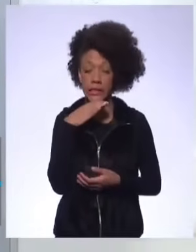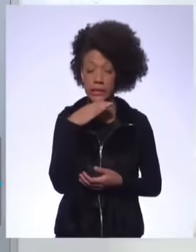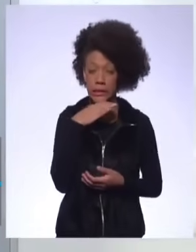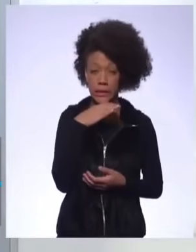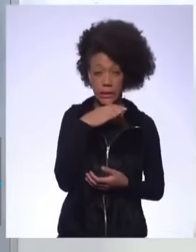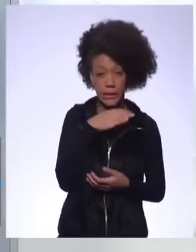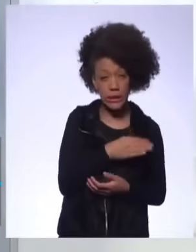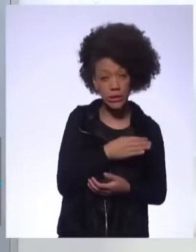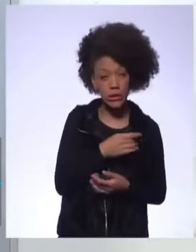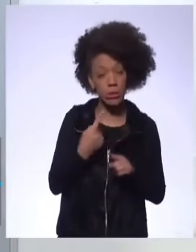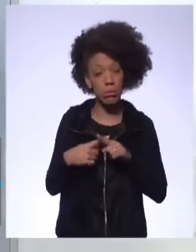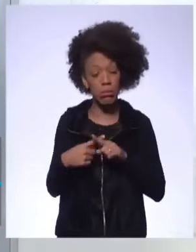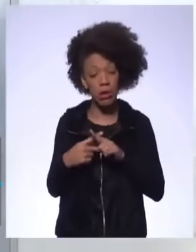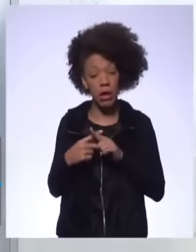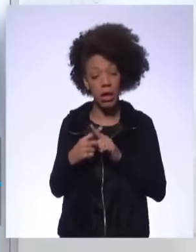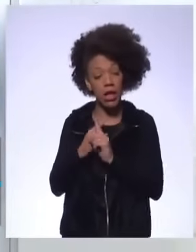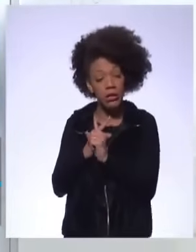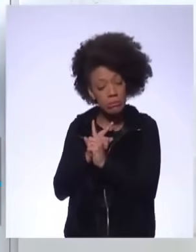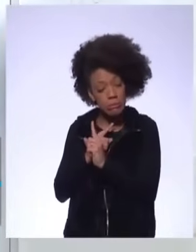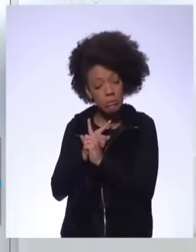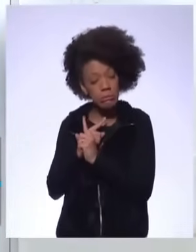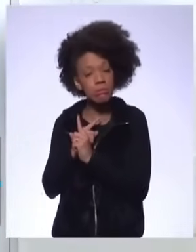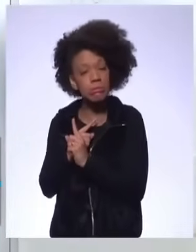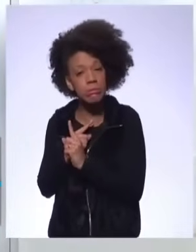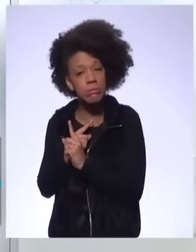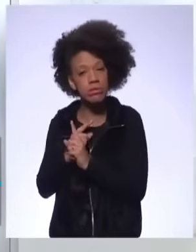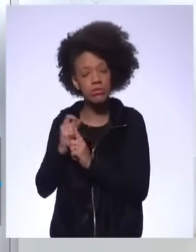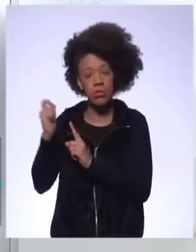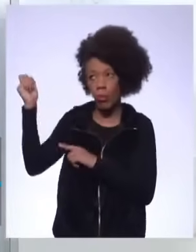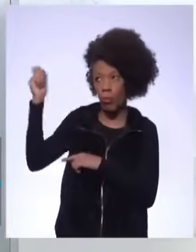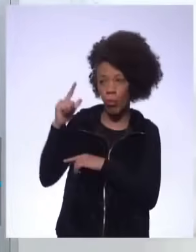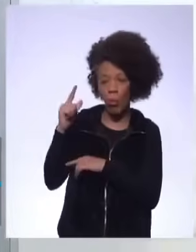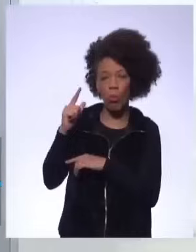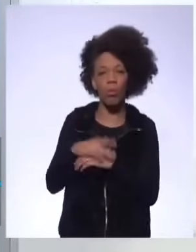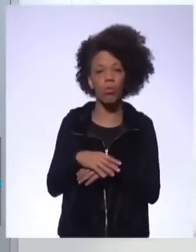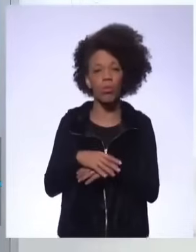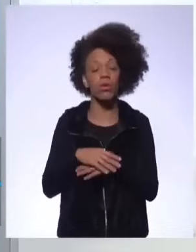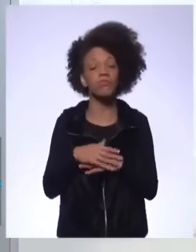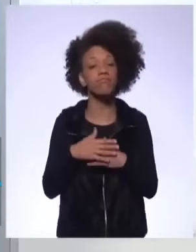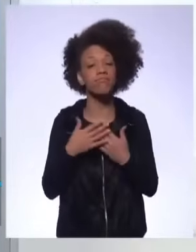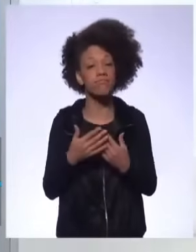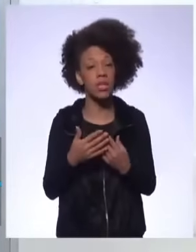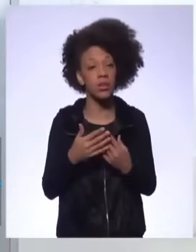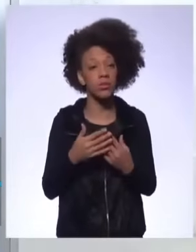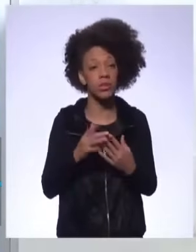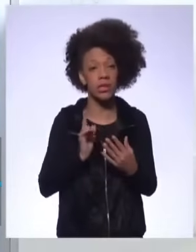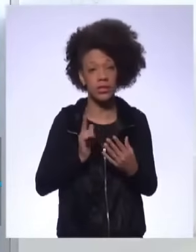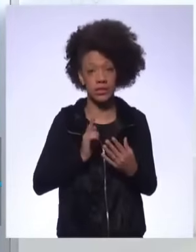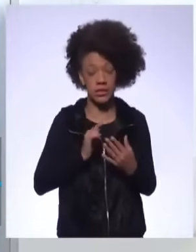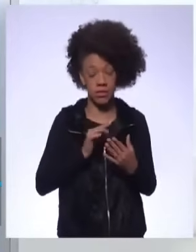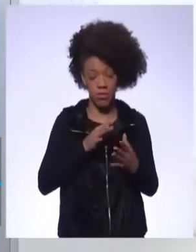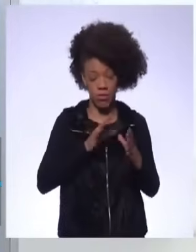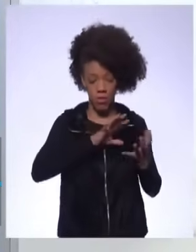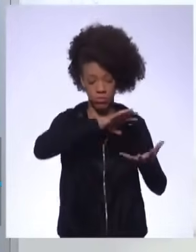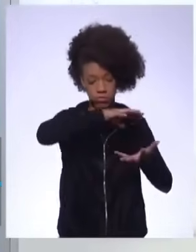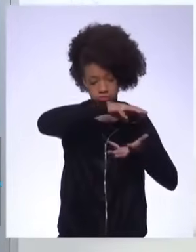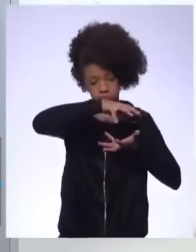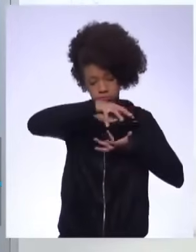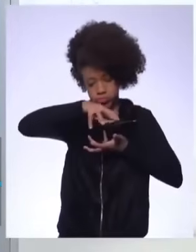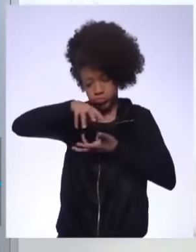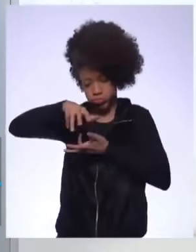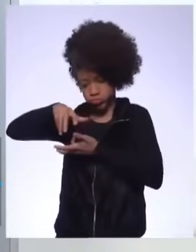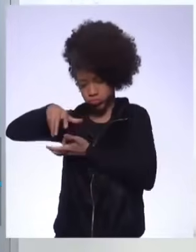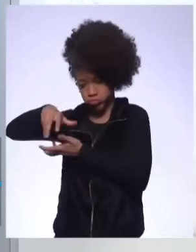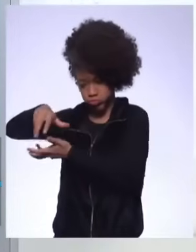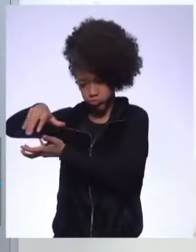quem não lembra, você tem Sol, Mercúrio, Vênus, Terra, Marte. Aí você tem um cinturão de asteroides, Júpiter, Saturno,